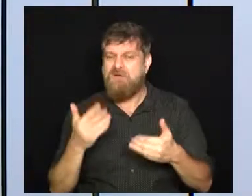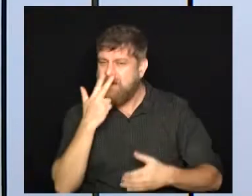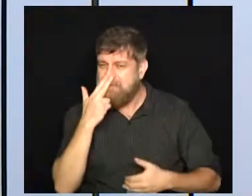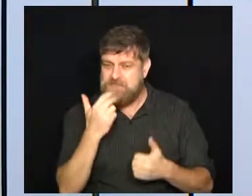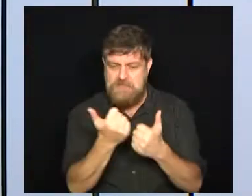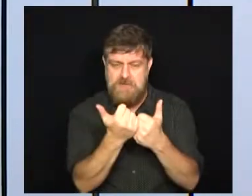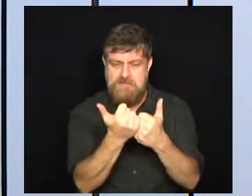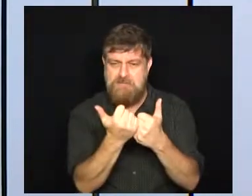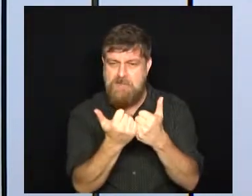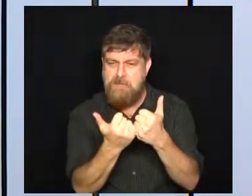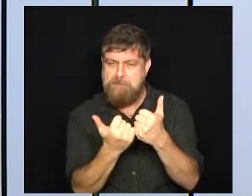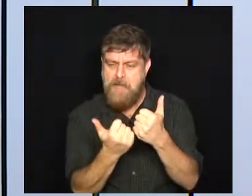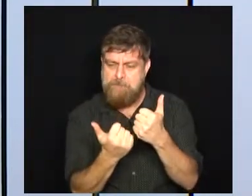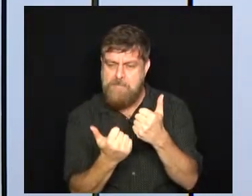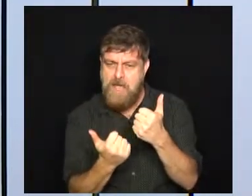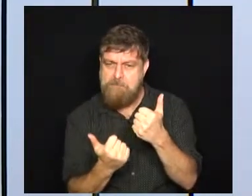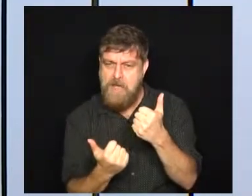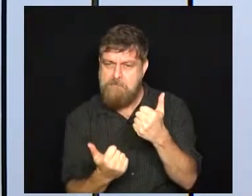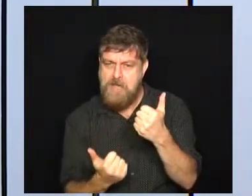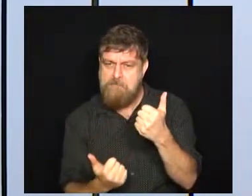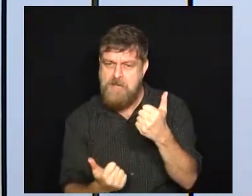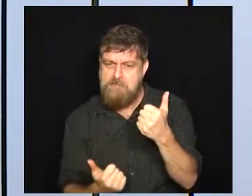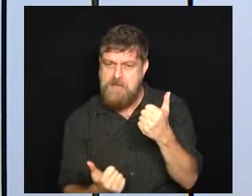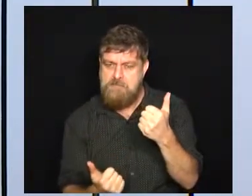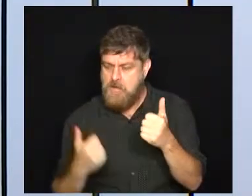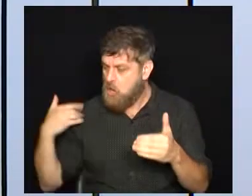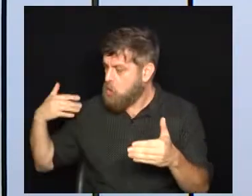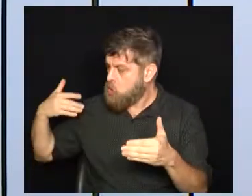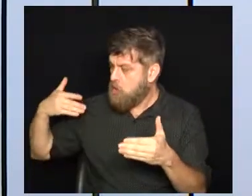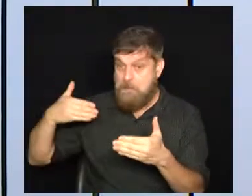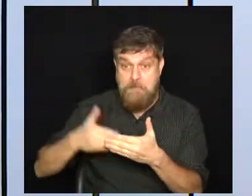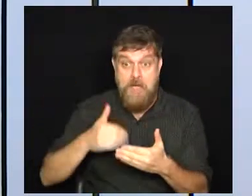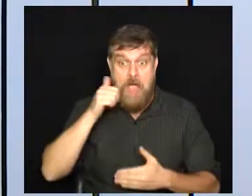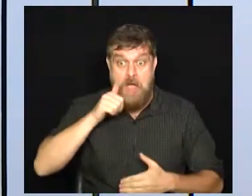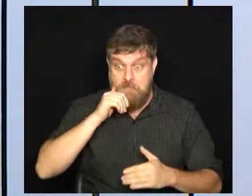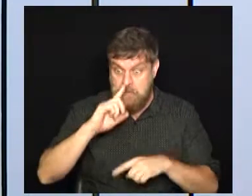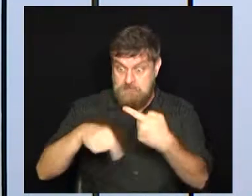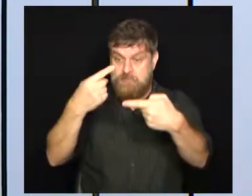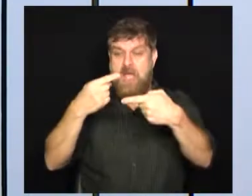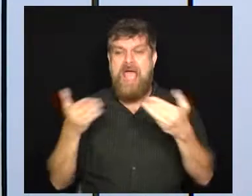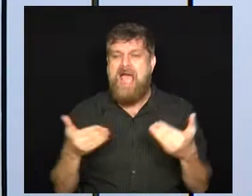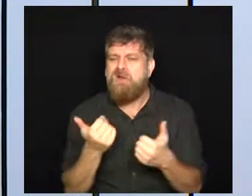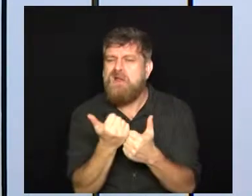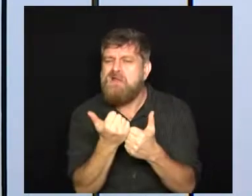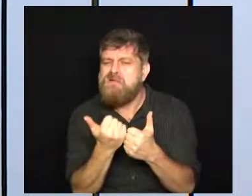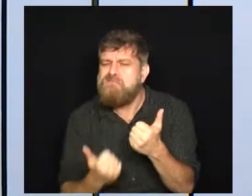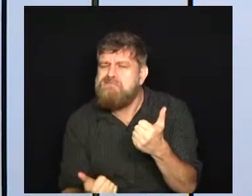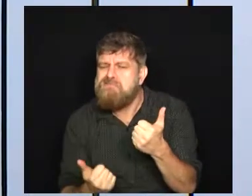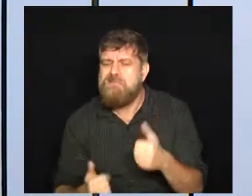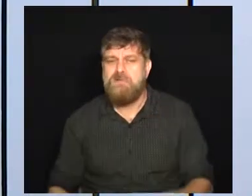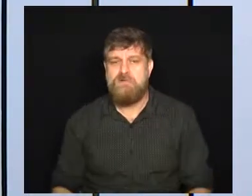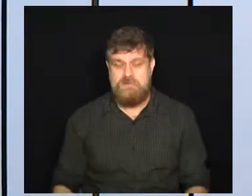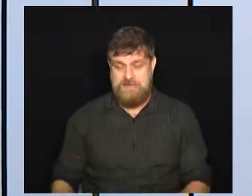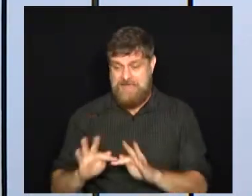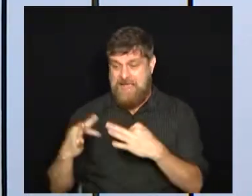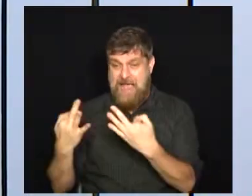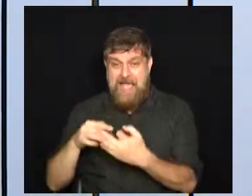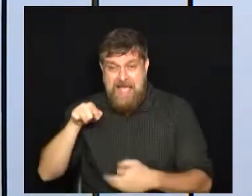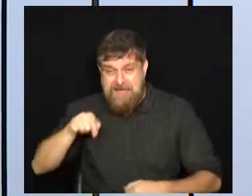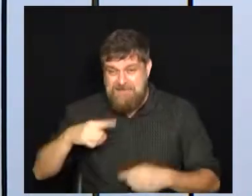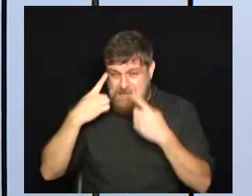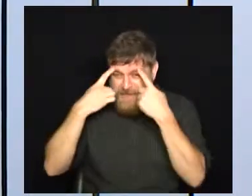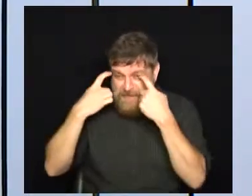na última década, no último período. Hoje, além dessa violência doméstica, se soma a